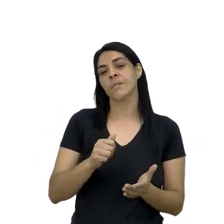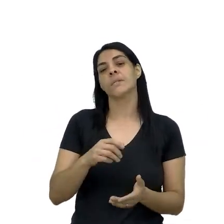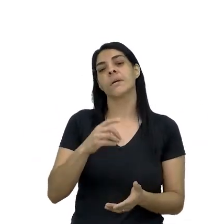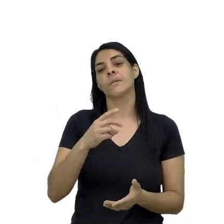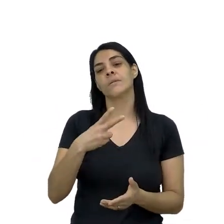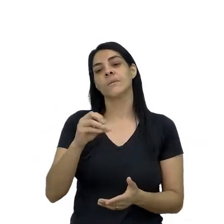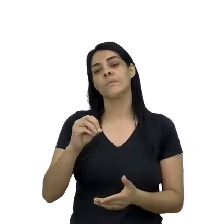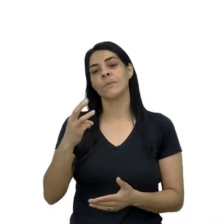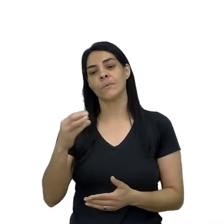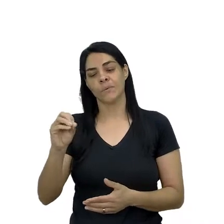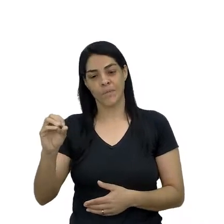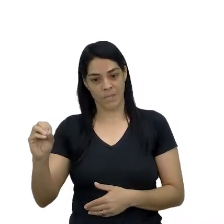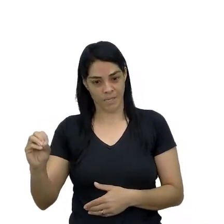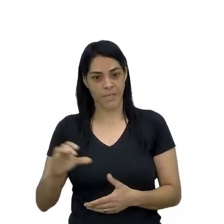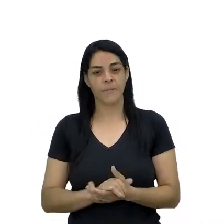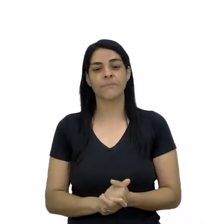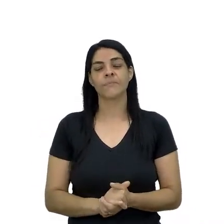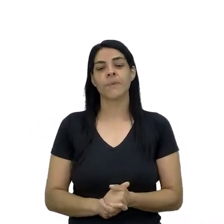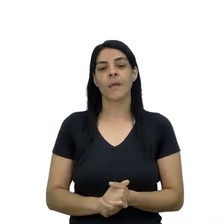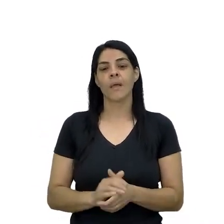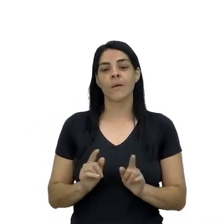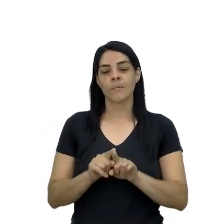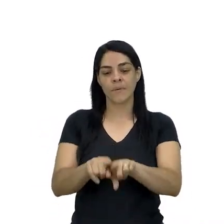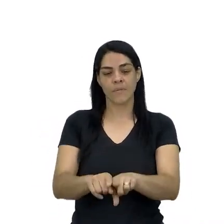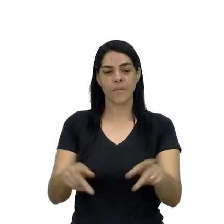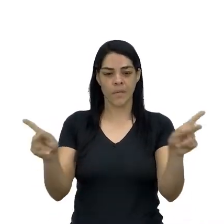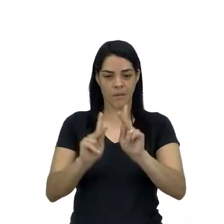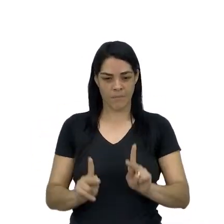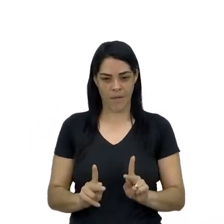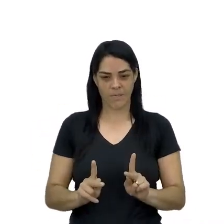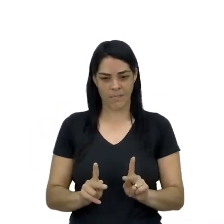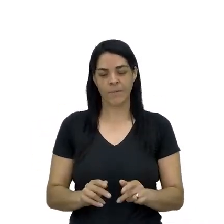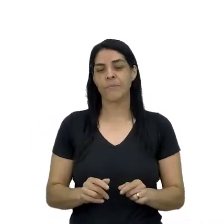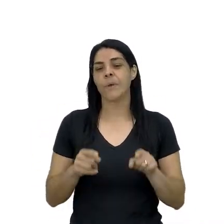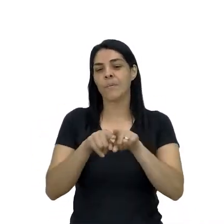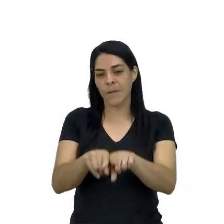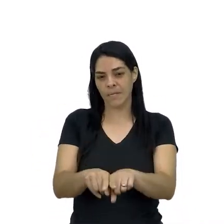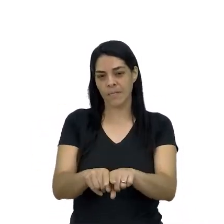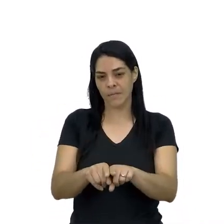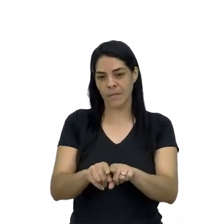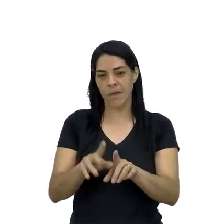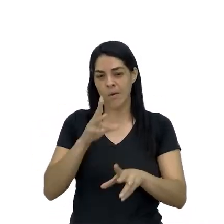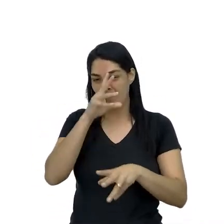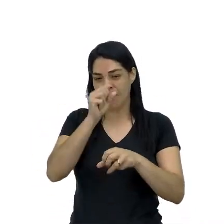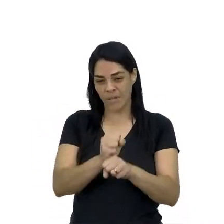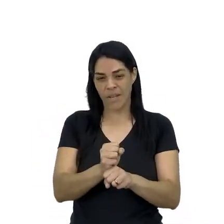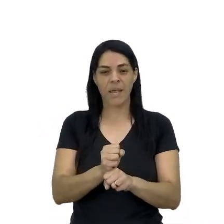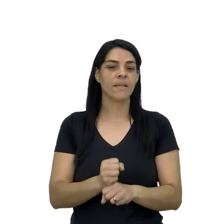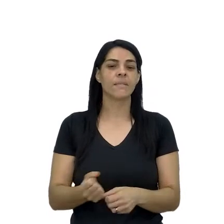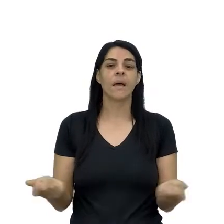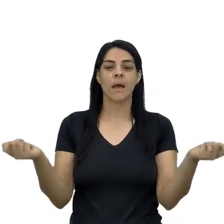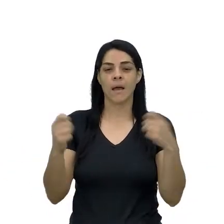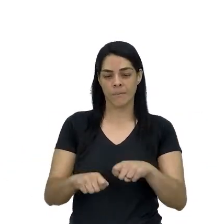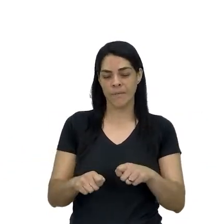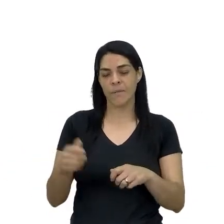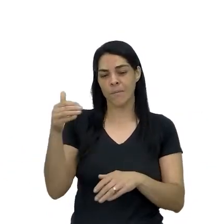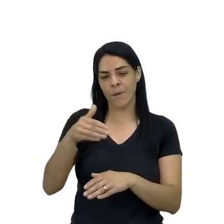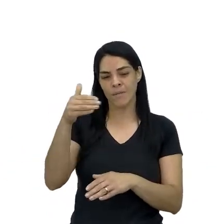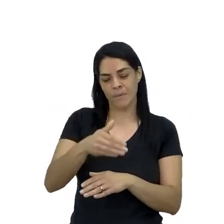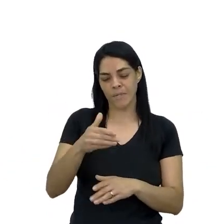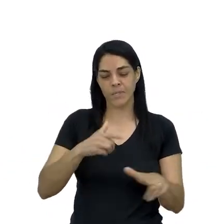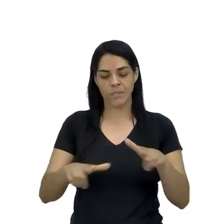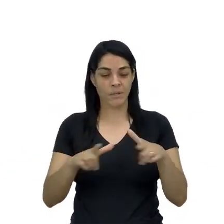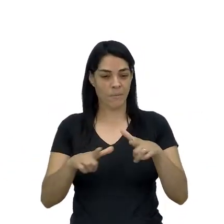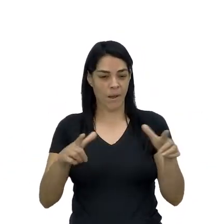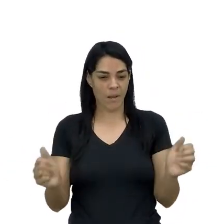adotadas pelos Estados-membros: parcerias e paz. Parcerias fortalecem as capacidades de os participantes